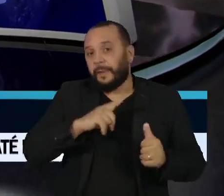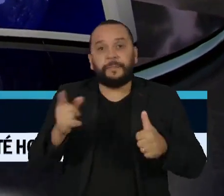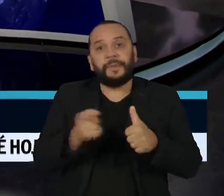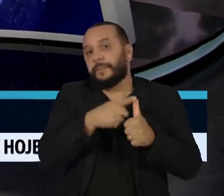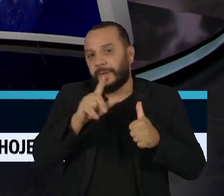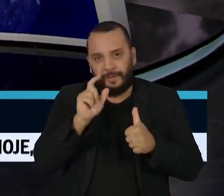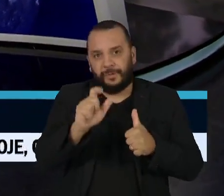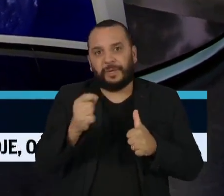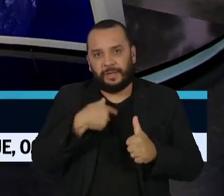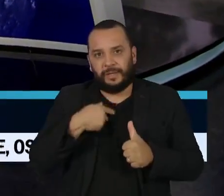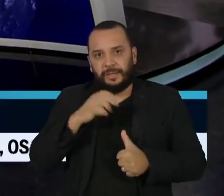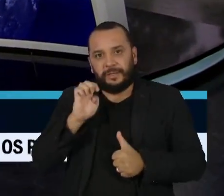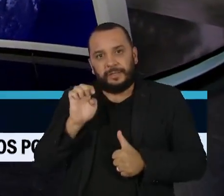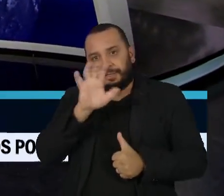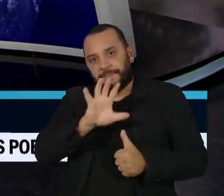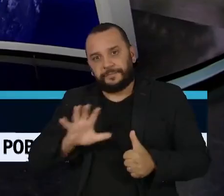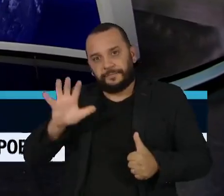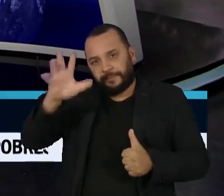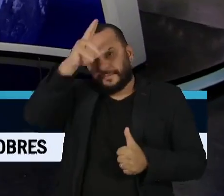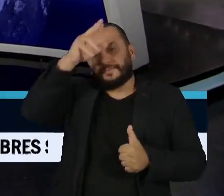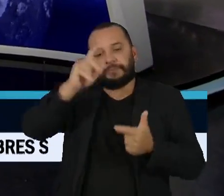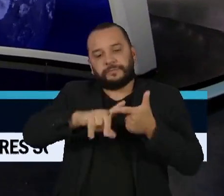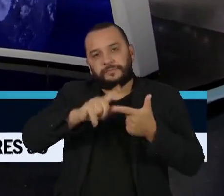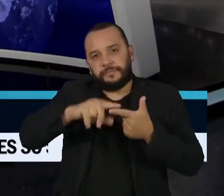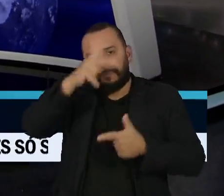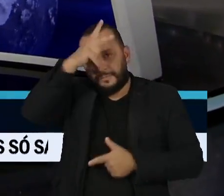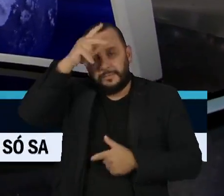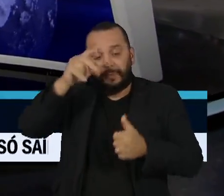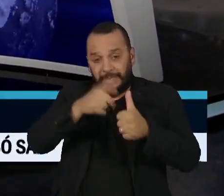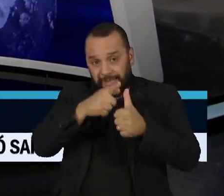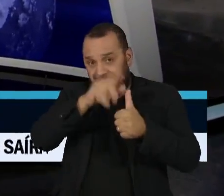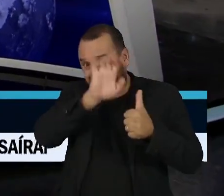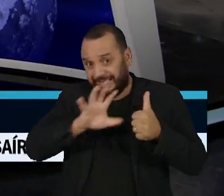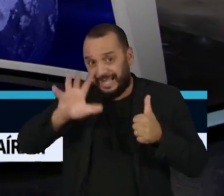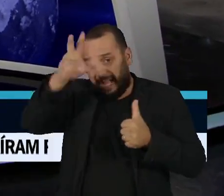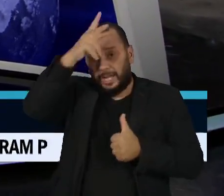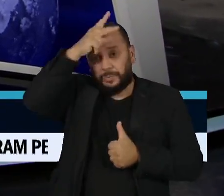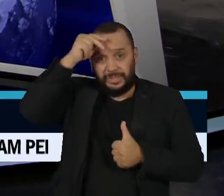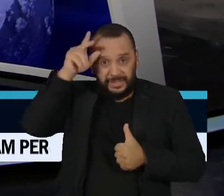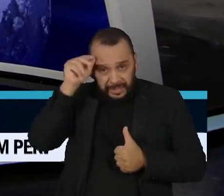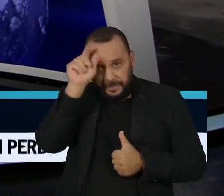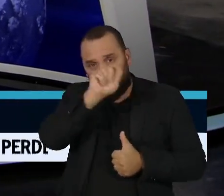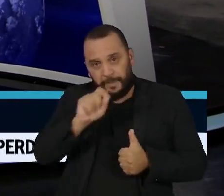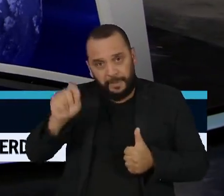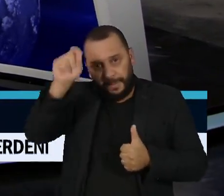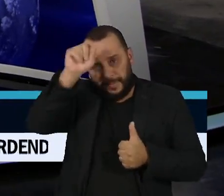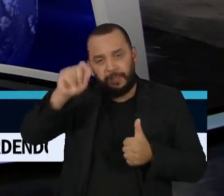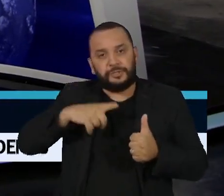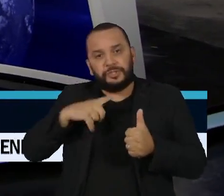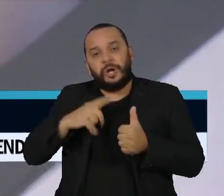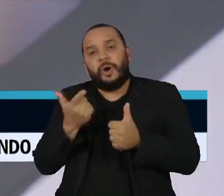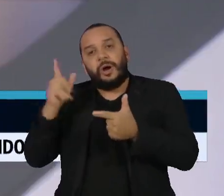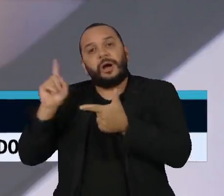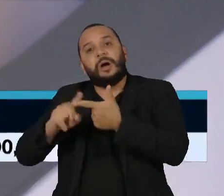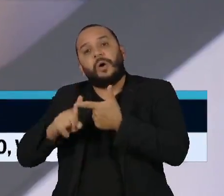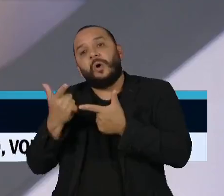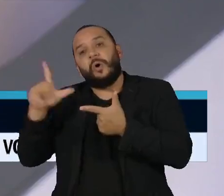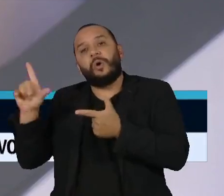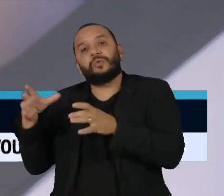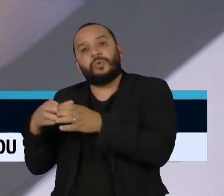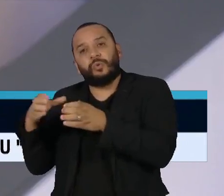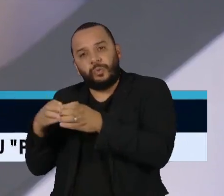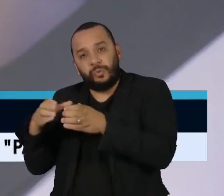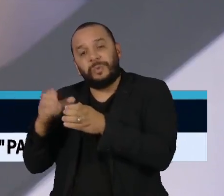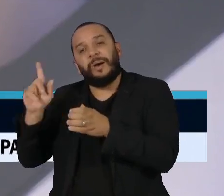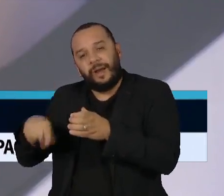dos estados, municípios, os grupos de interesses do nosso pacto federativo, e você tinha um outro grupo, que era a disputa entre os